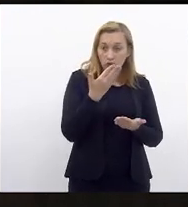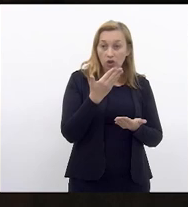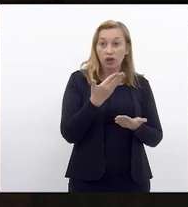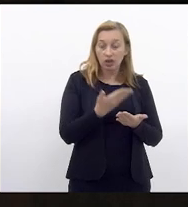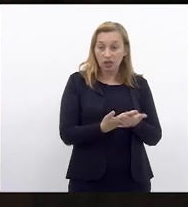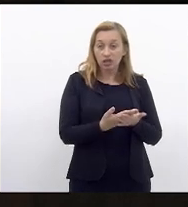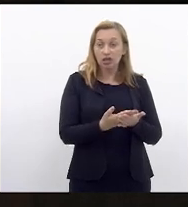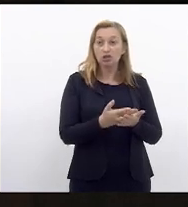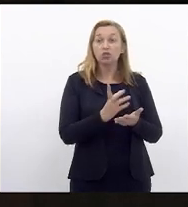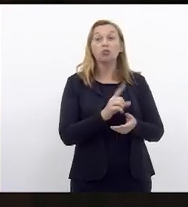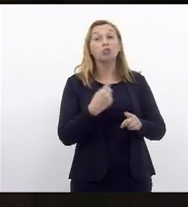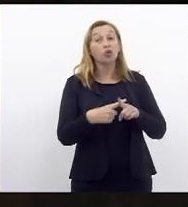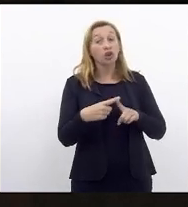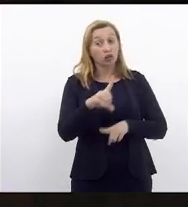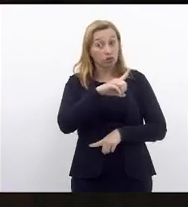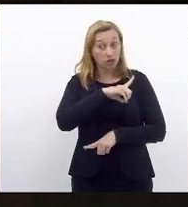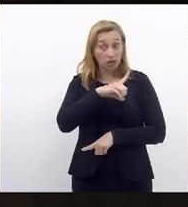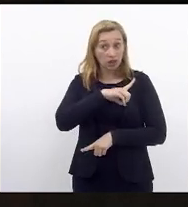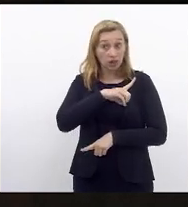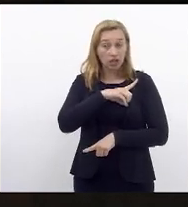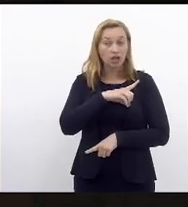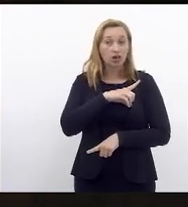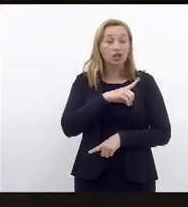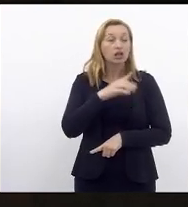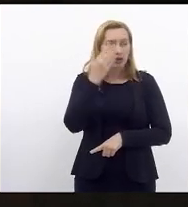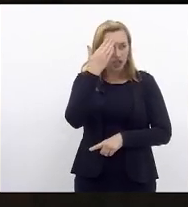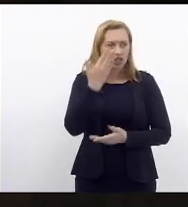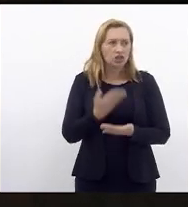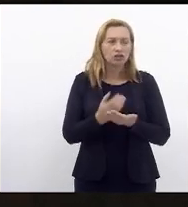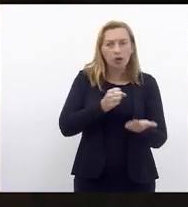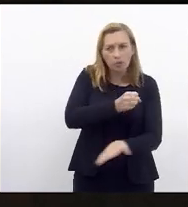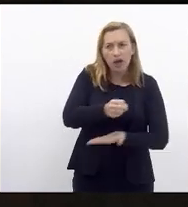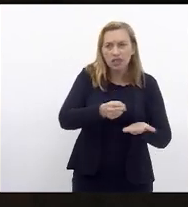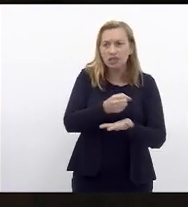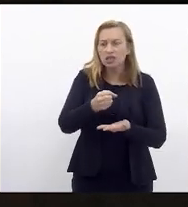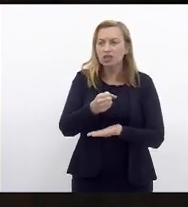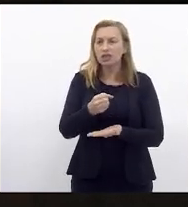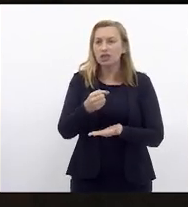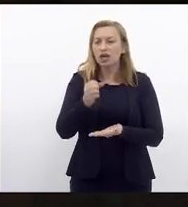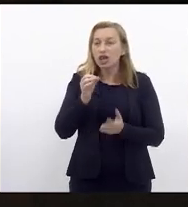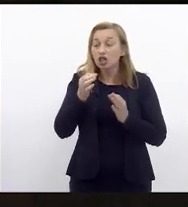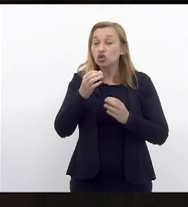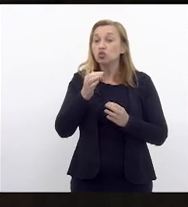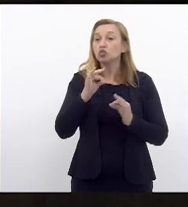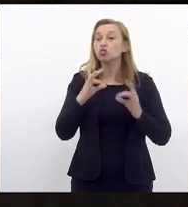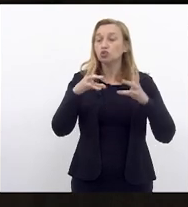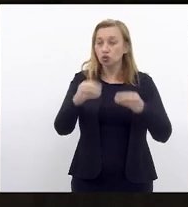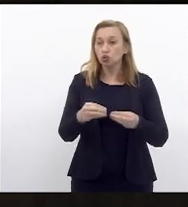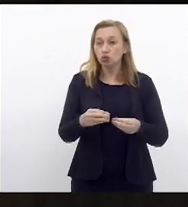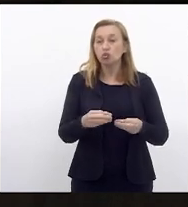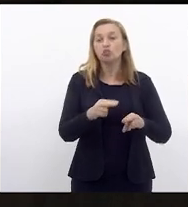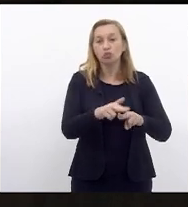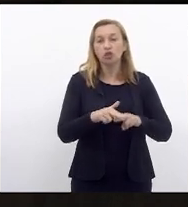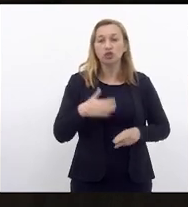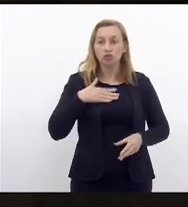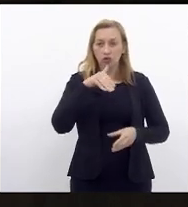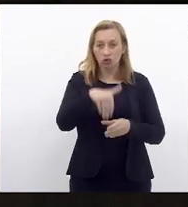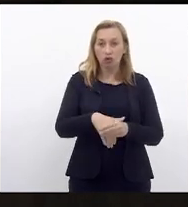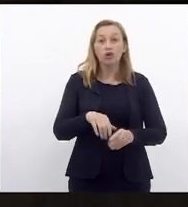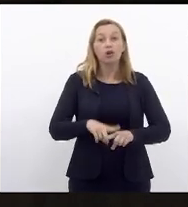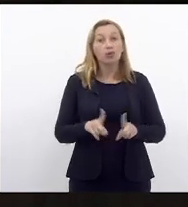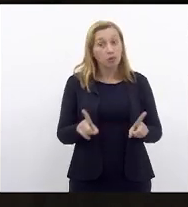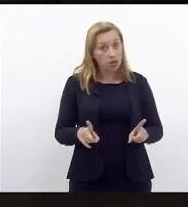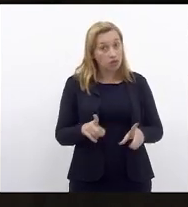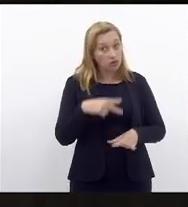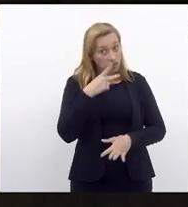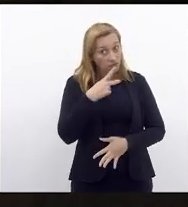e acredito que todo delegado tem análise crítica em tudo. Por isso, eu estou dando meu voto. Mas com essa